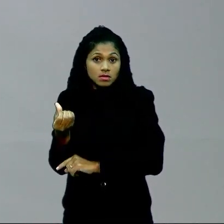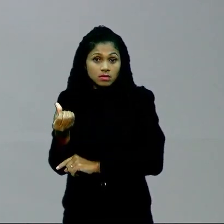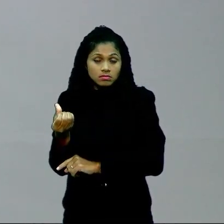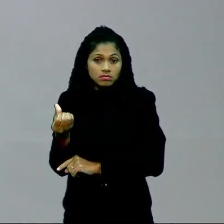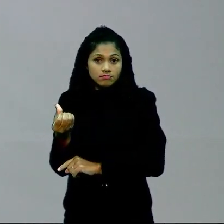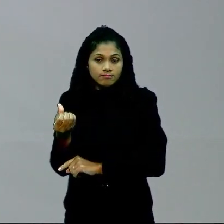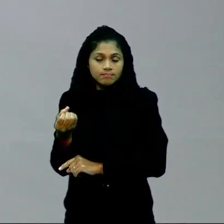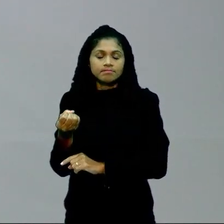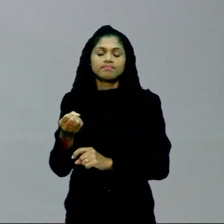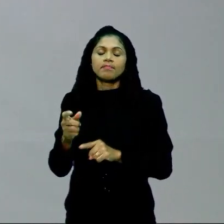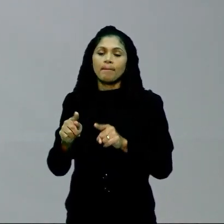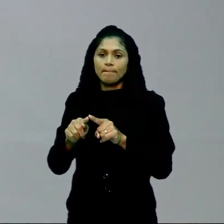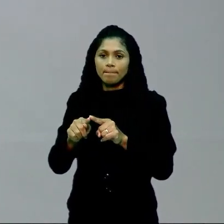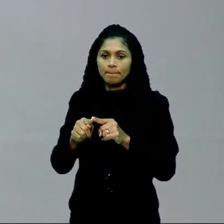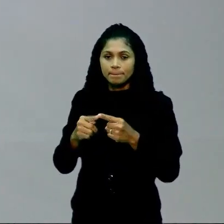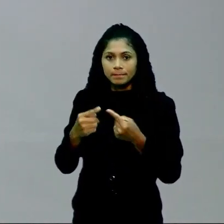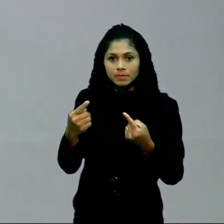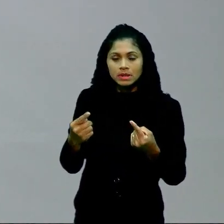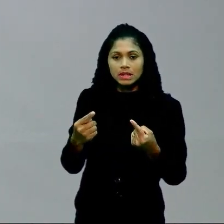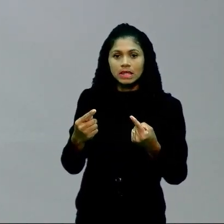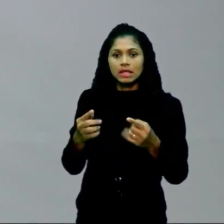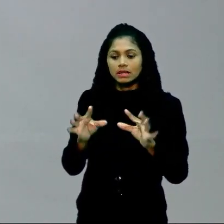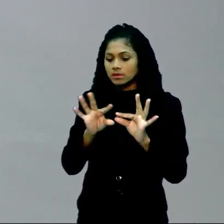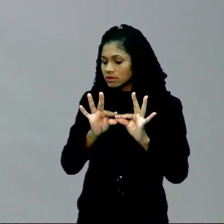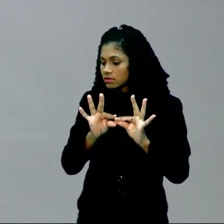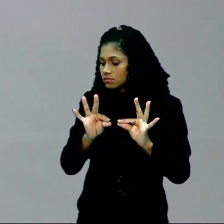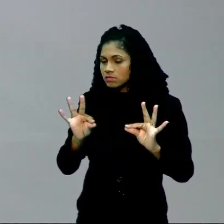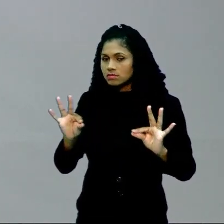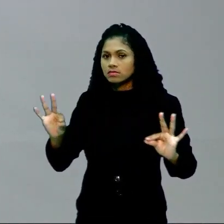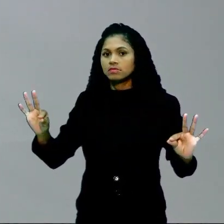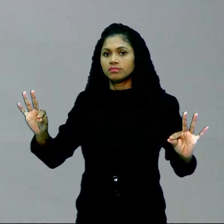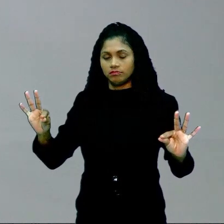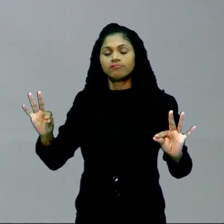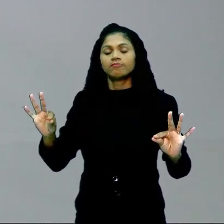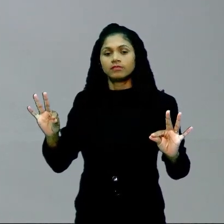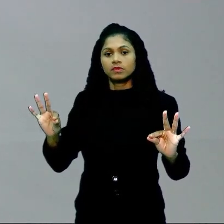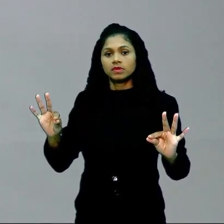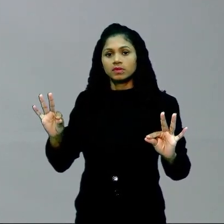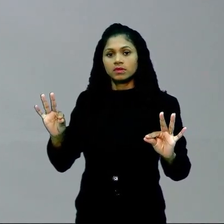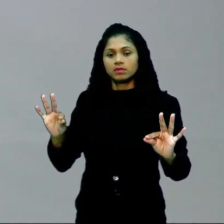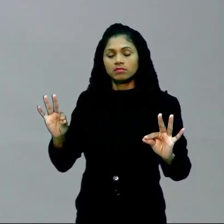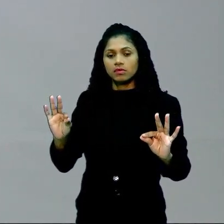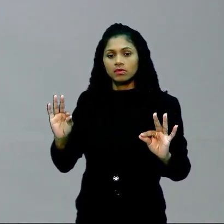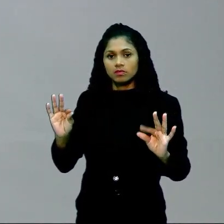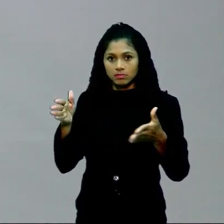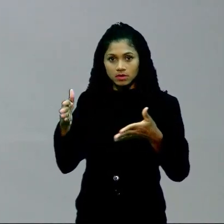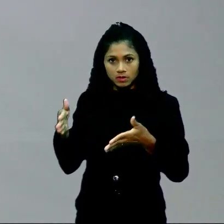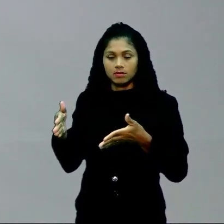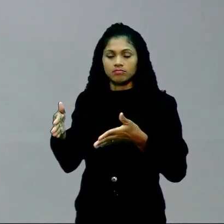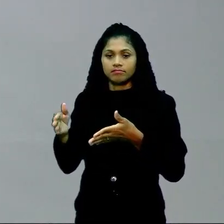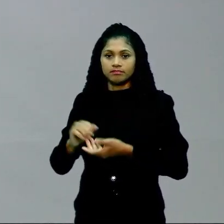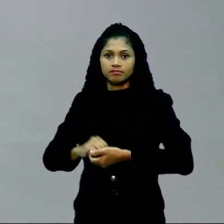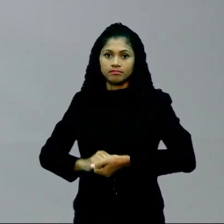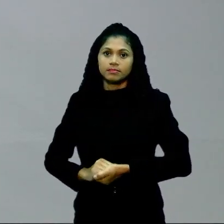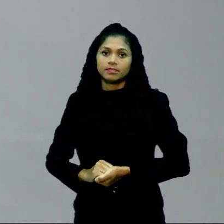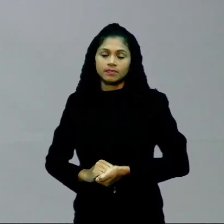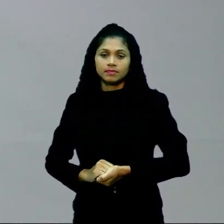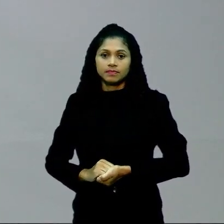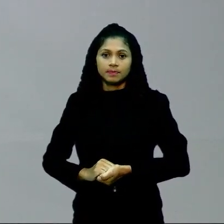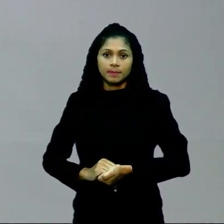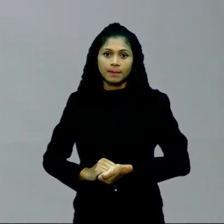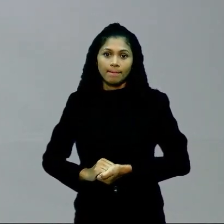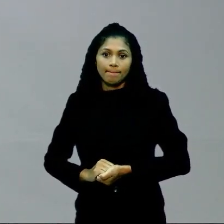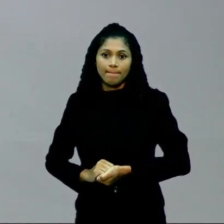estar lá, tá? A escala tem uma medida. E é justamente nesse tipo de medida que a gente vai